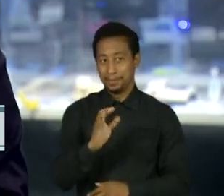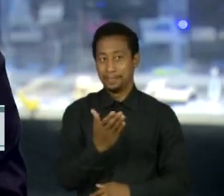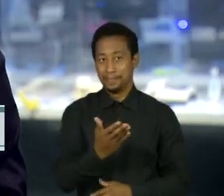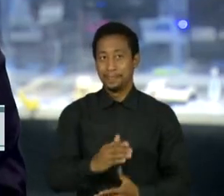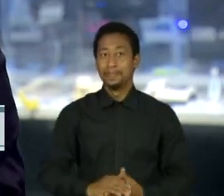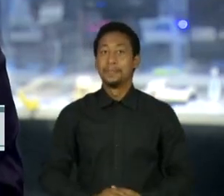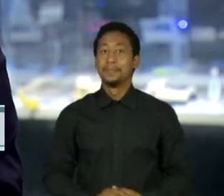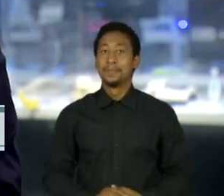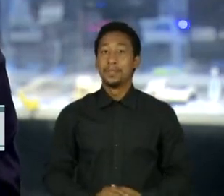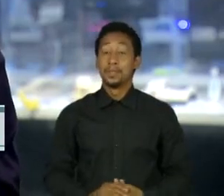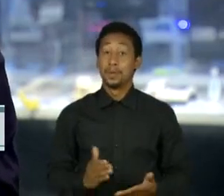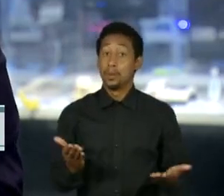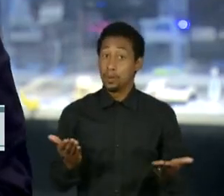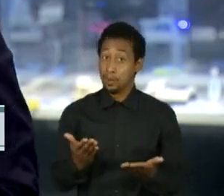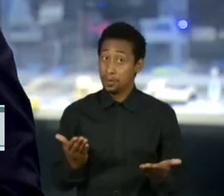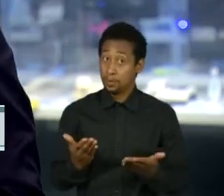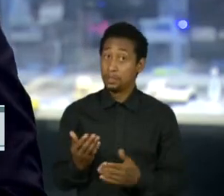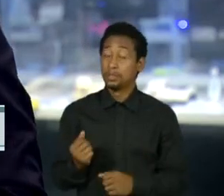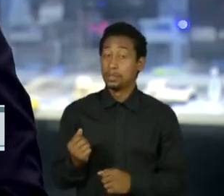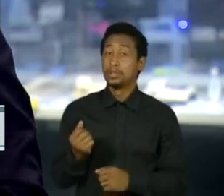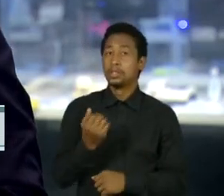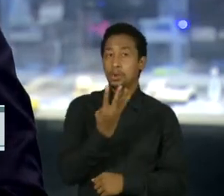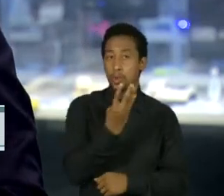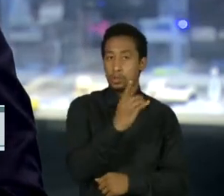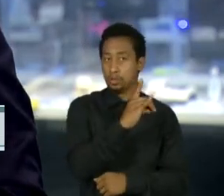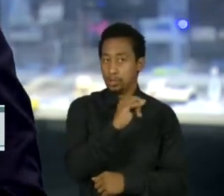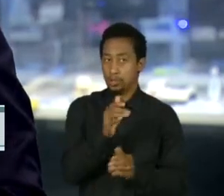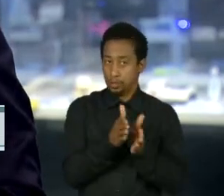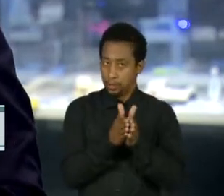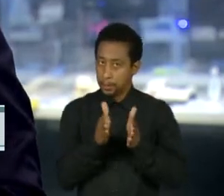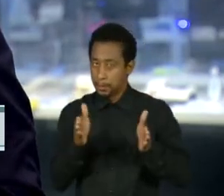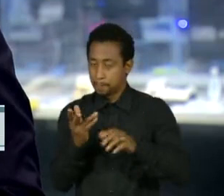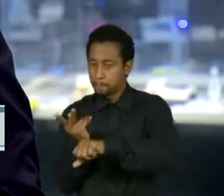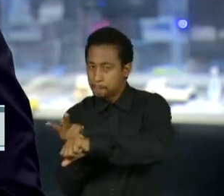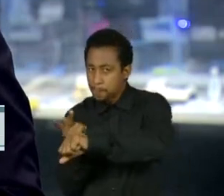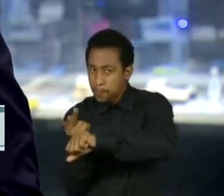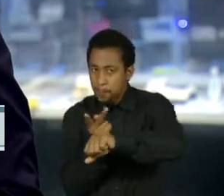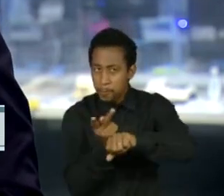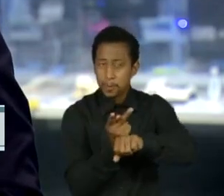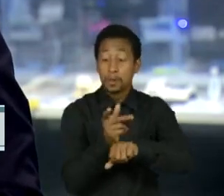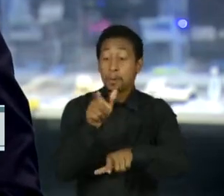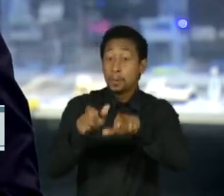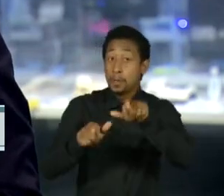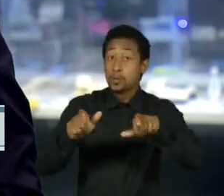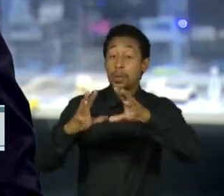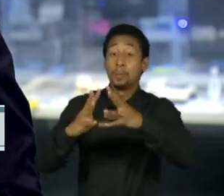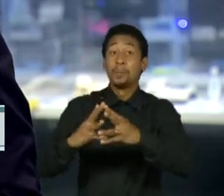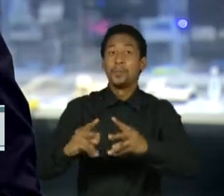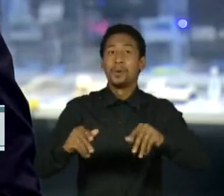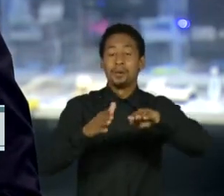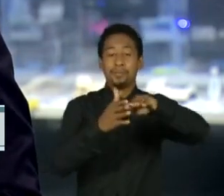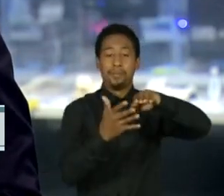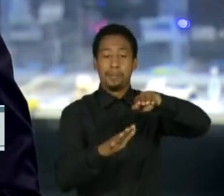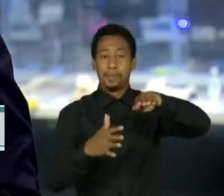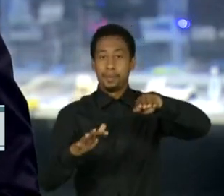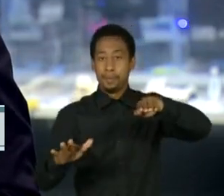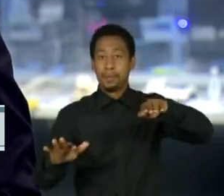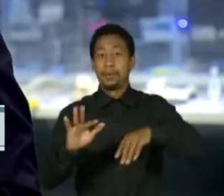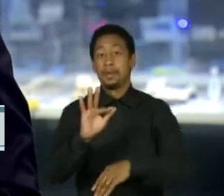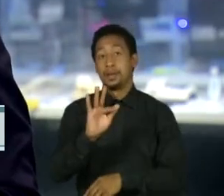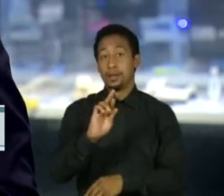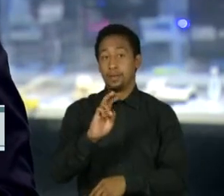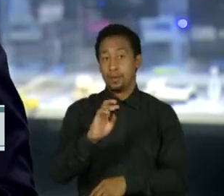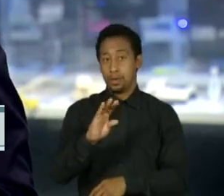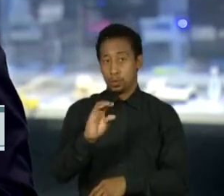E hoje é o quarto dia de buscas por vítimas do deslizamento de terra em Franco da Rocha, na região metropolitana de São Paulo. Mais 3 corpos